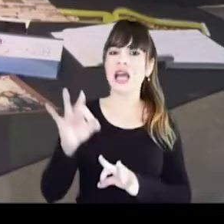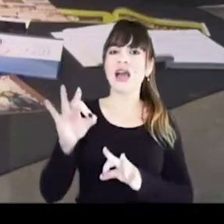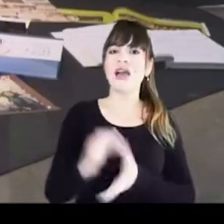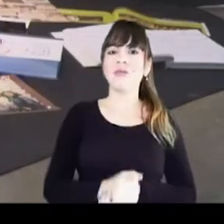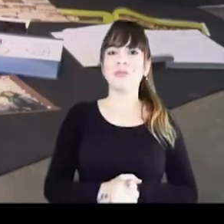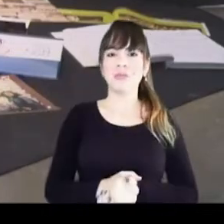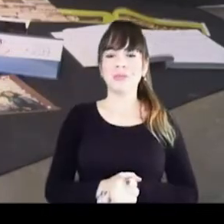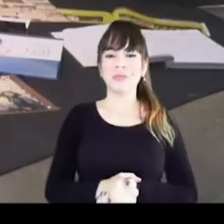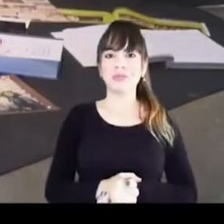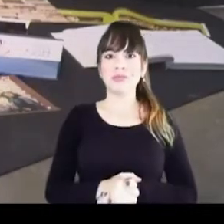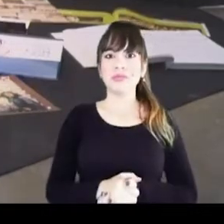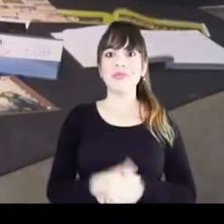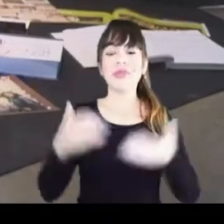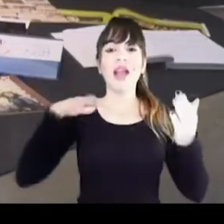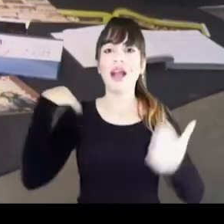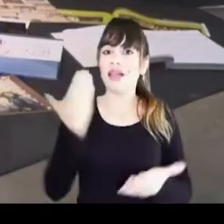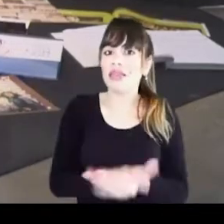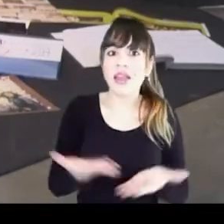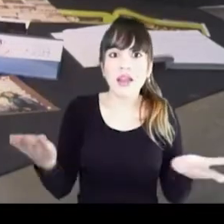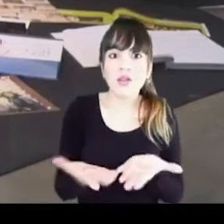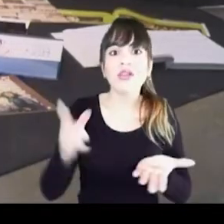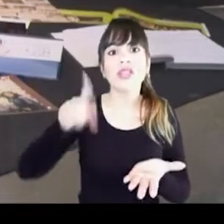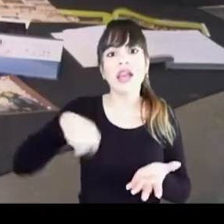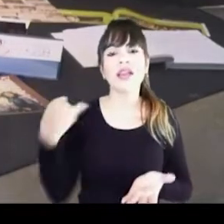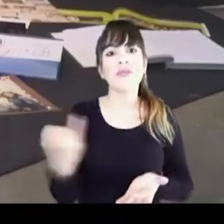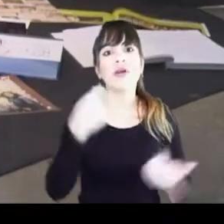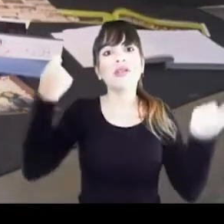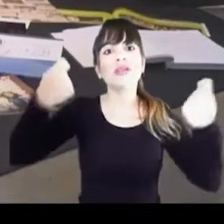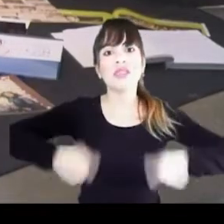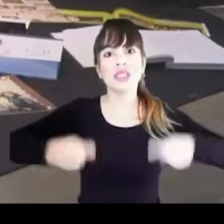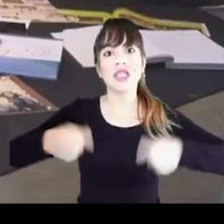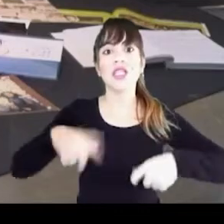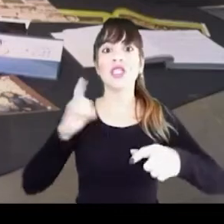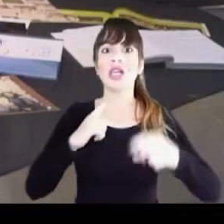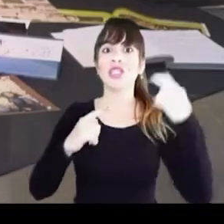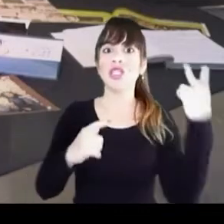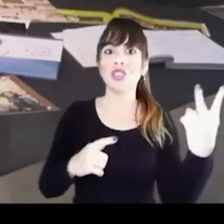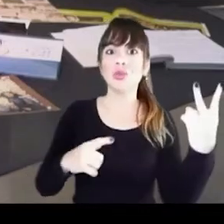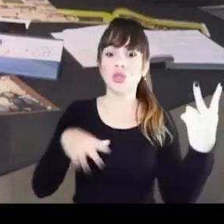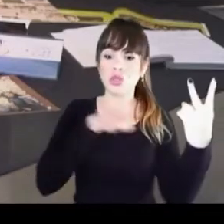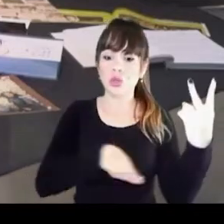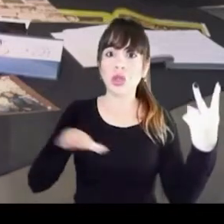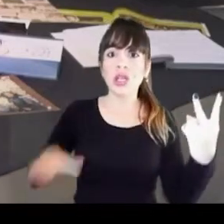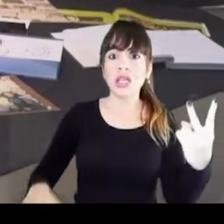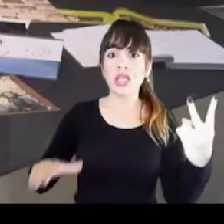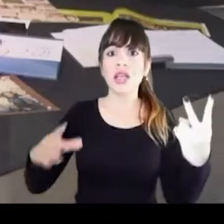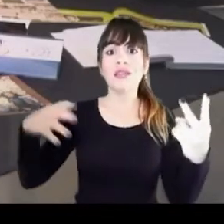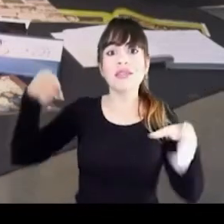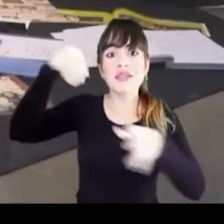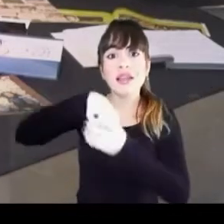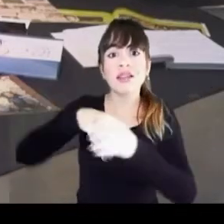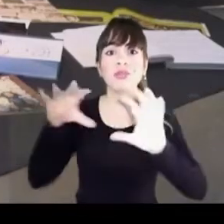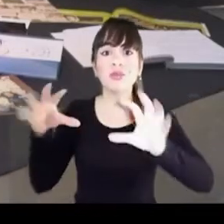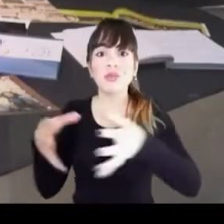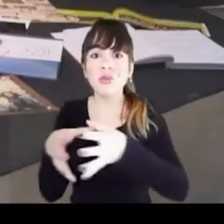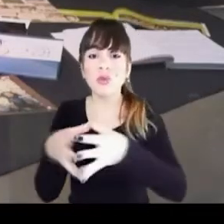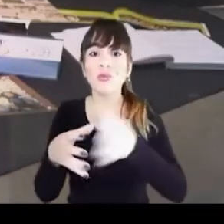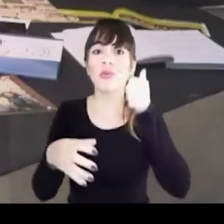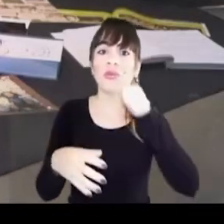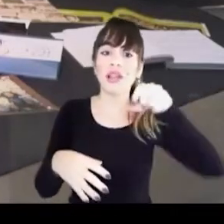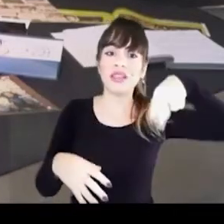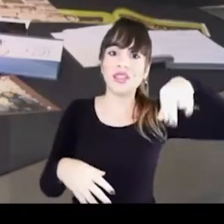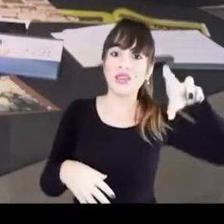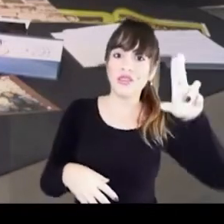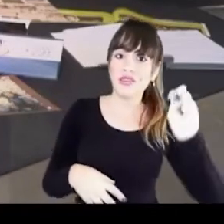a coisa vinha muito, e até hoje, né, da necessidade do que falar. E já tinham duas crianças no grupo, que eram os filhos da Nirvana.